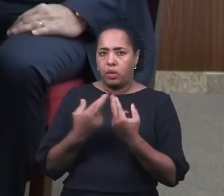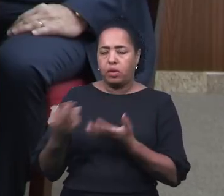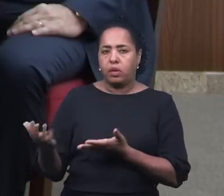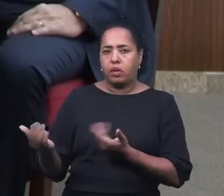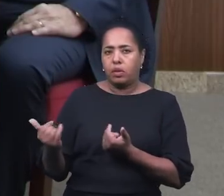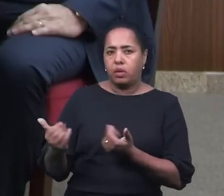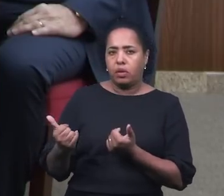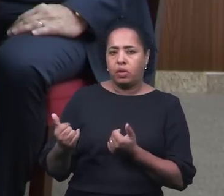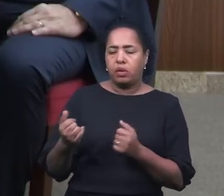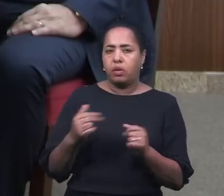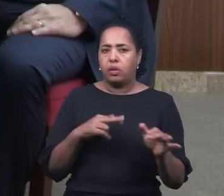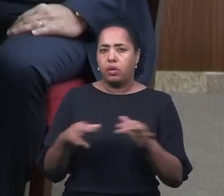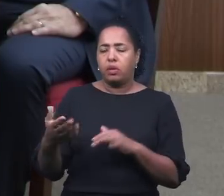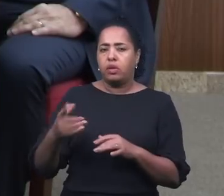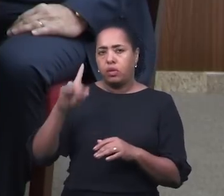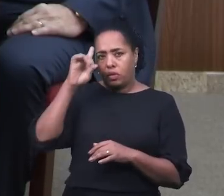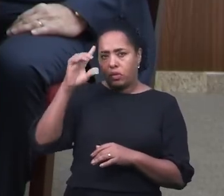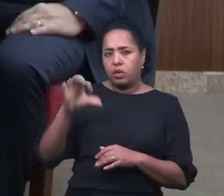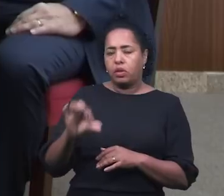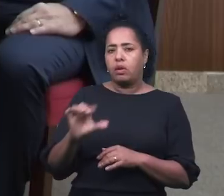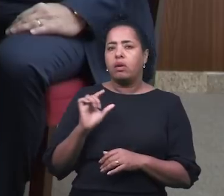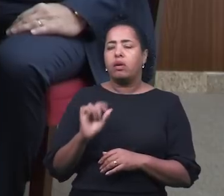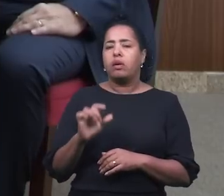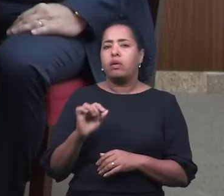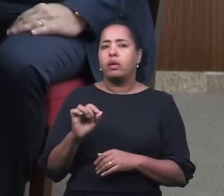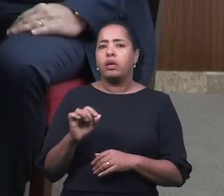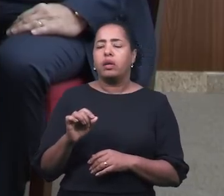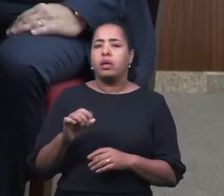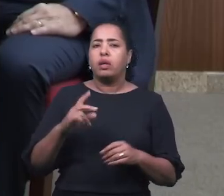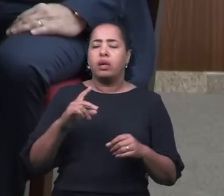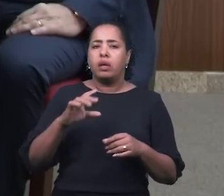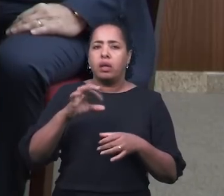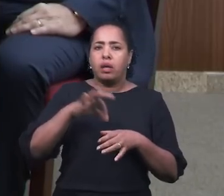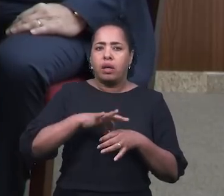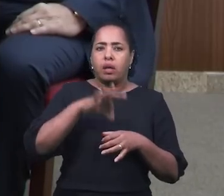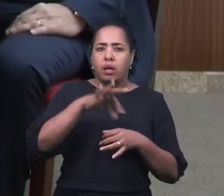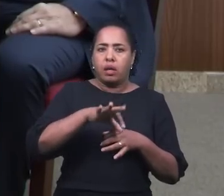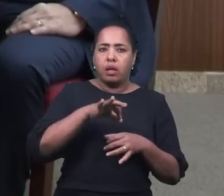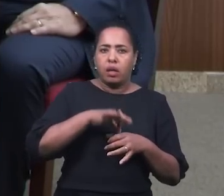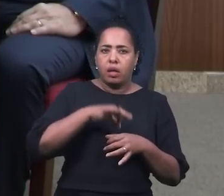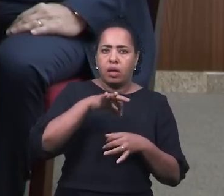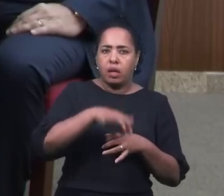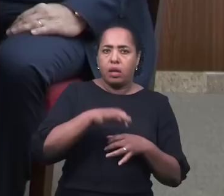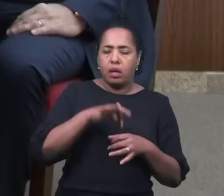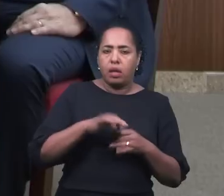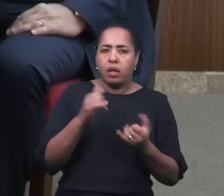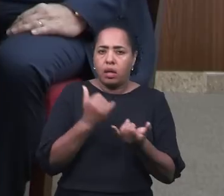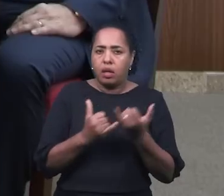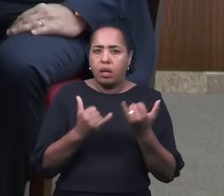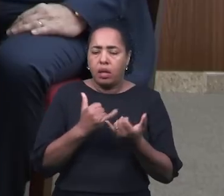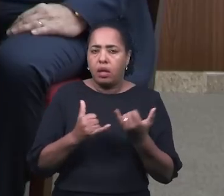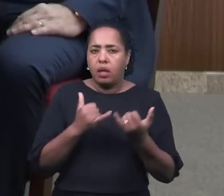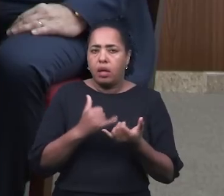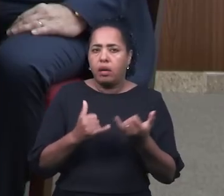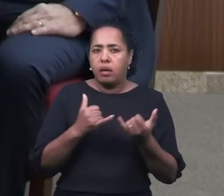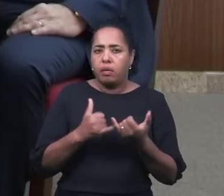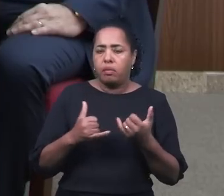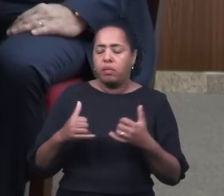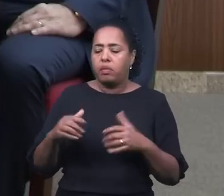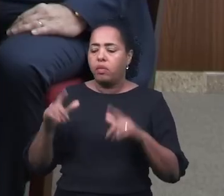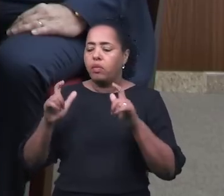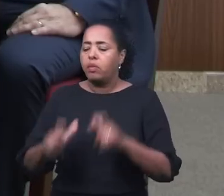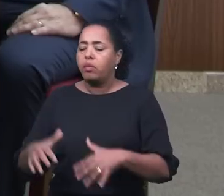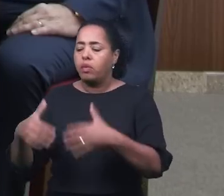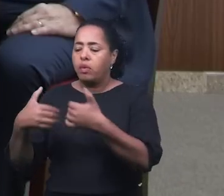né, nesse fim de semana agora do dia 9, foi que a semente, a parábola da semente é muito parecida com aquilo onde a arca